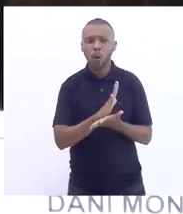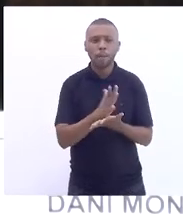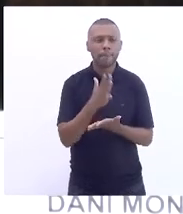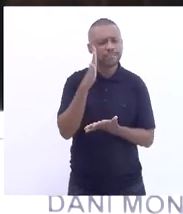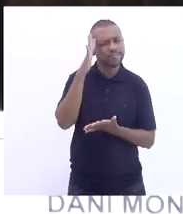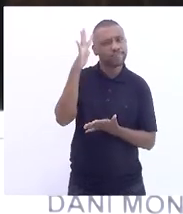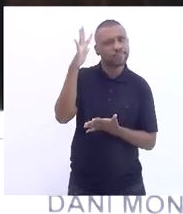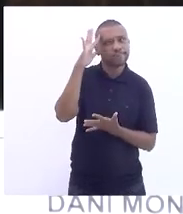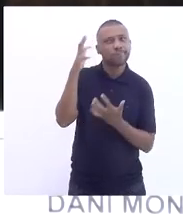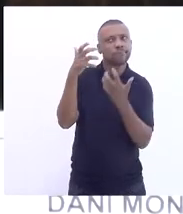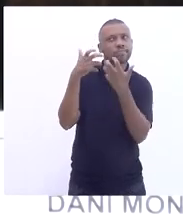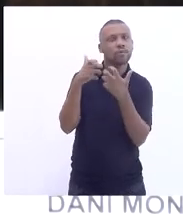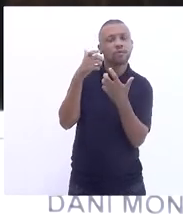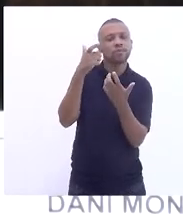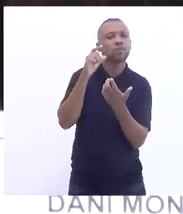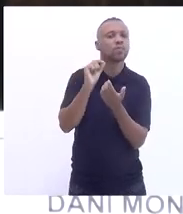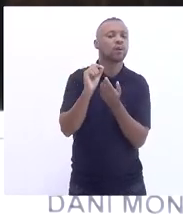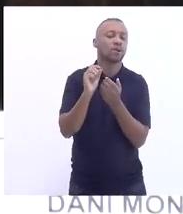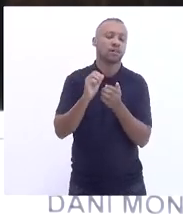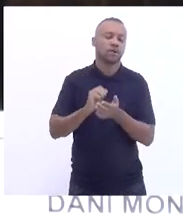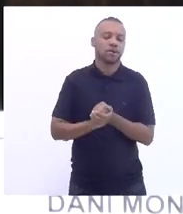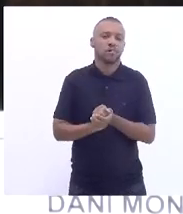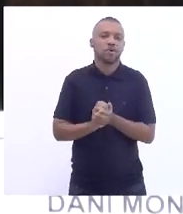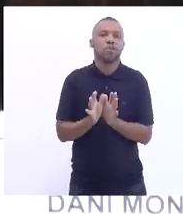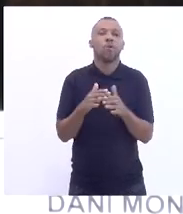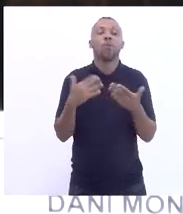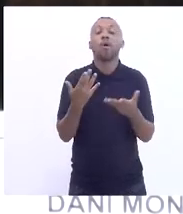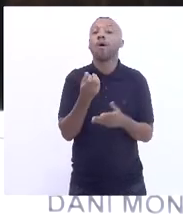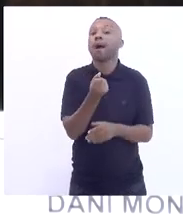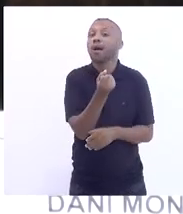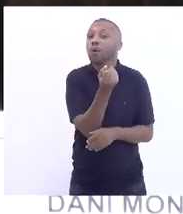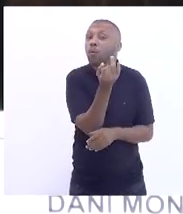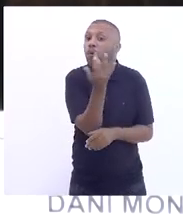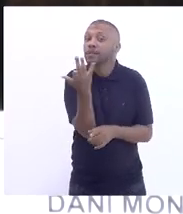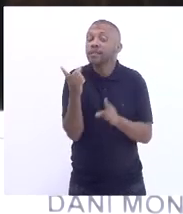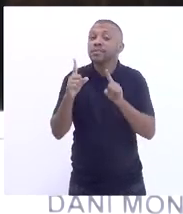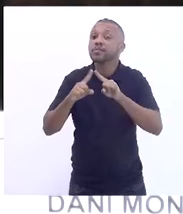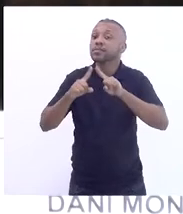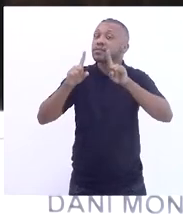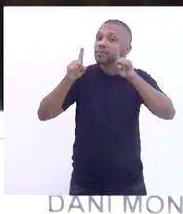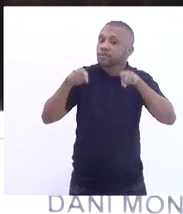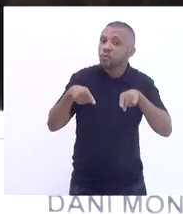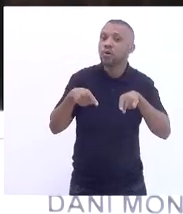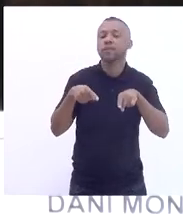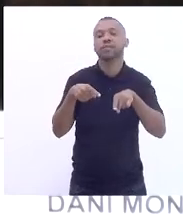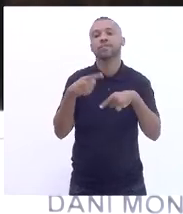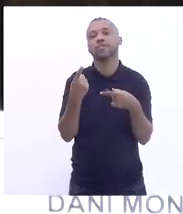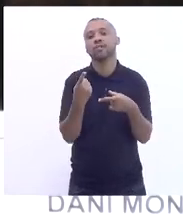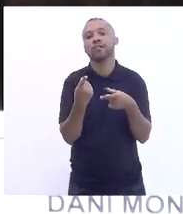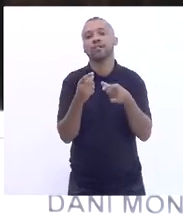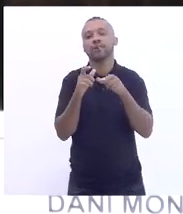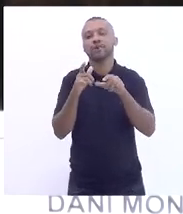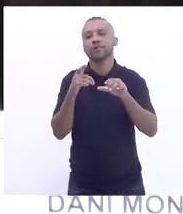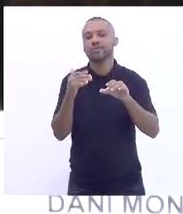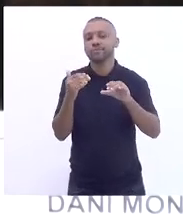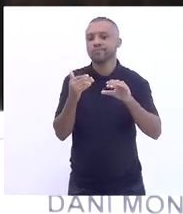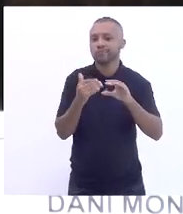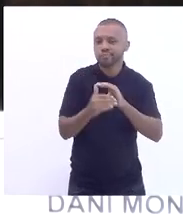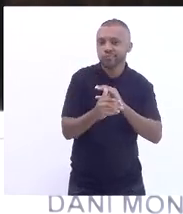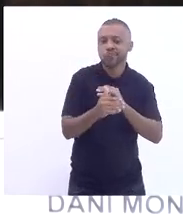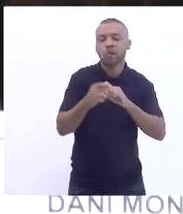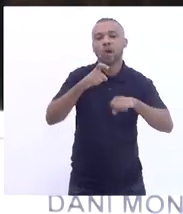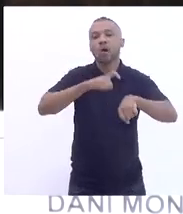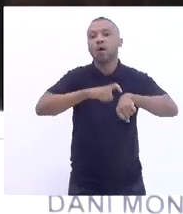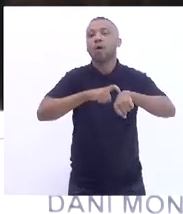dimensão de qual é o qual é o efetivo de servidores que foi minimamente deslocado durante